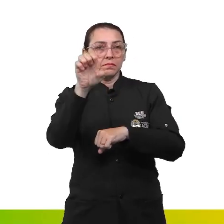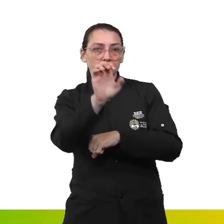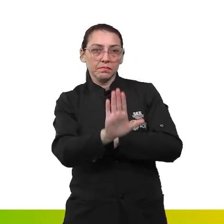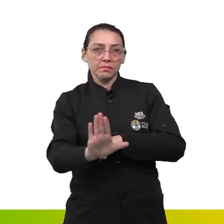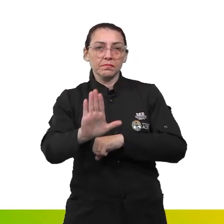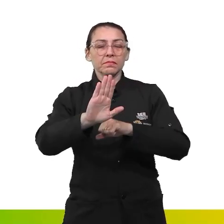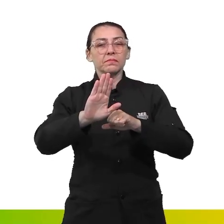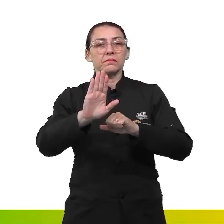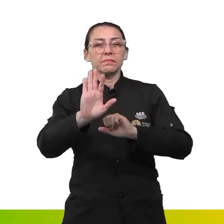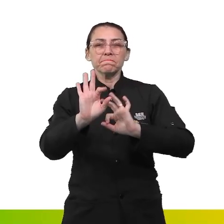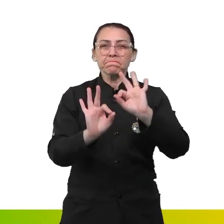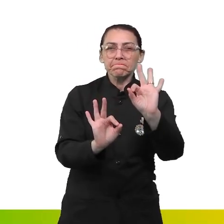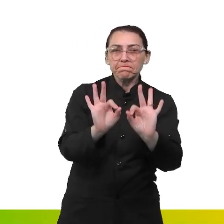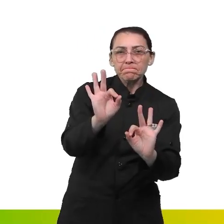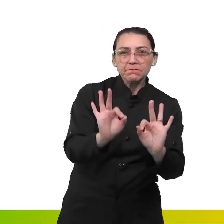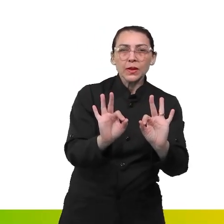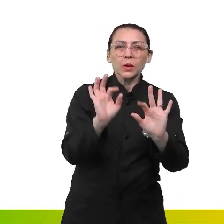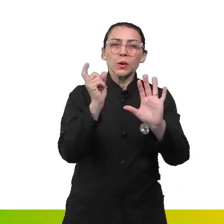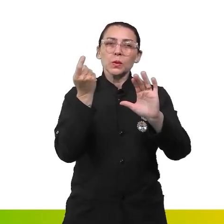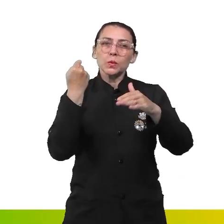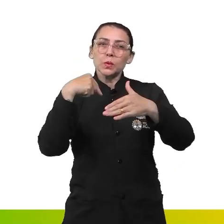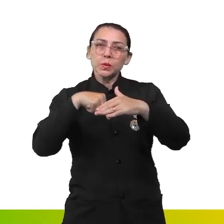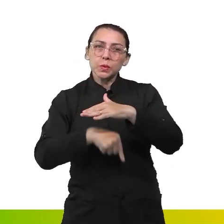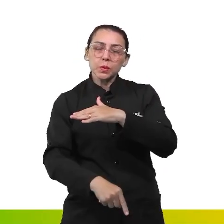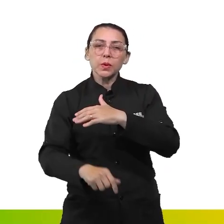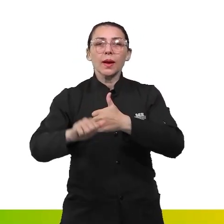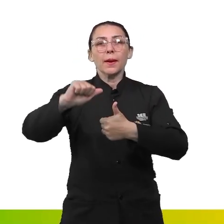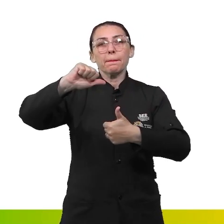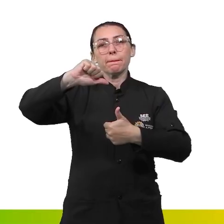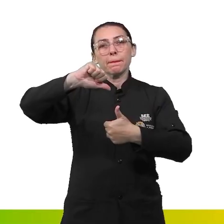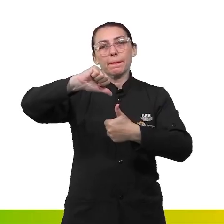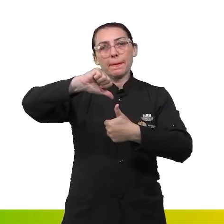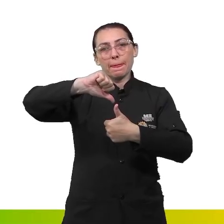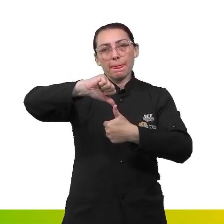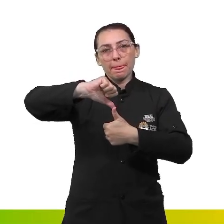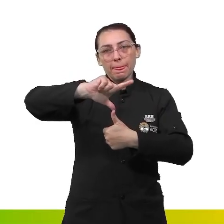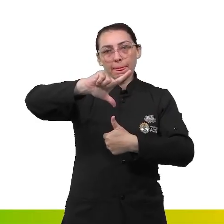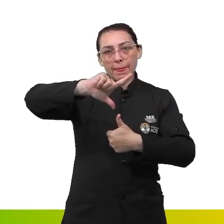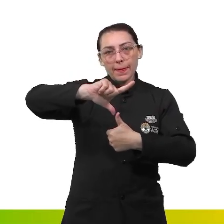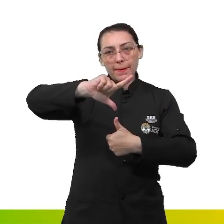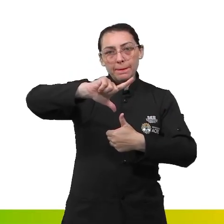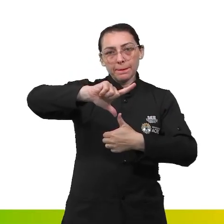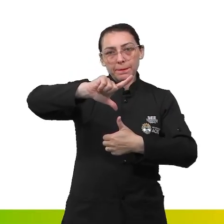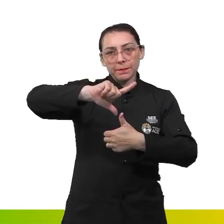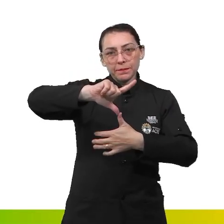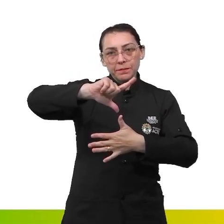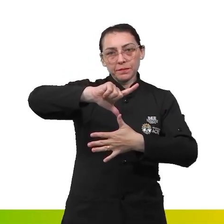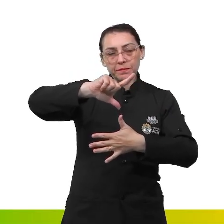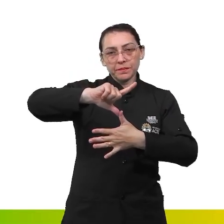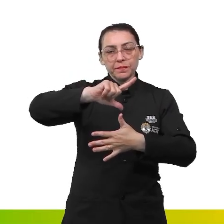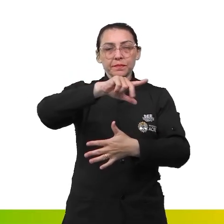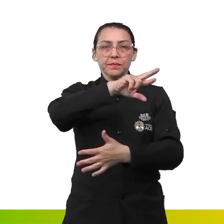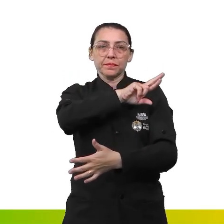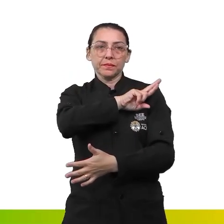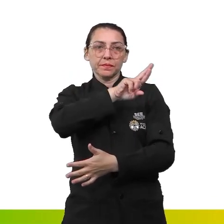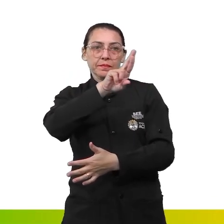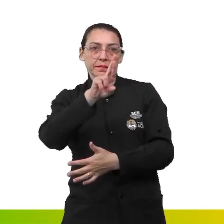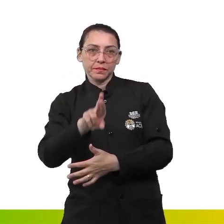colonização europeia moldou profundamente a América Latina. A